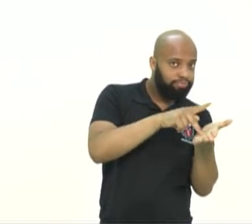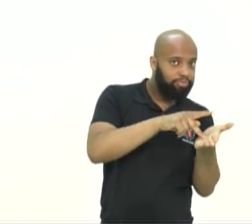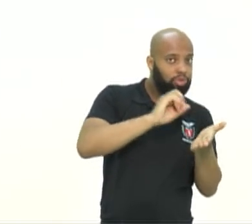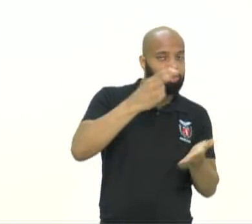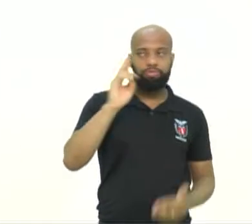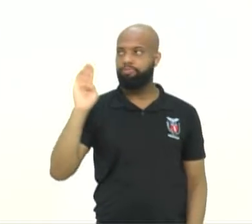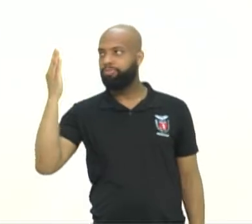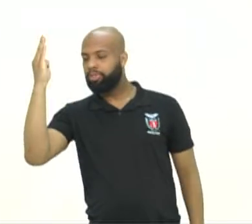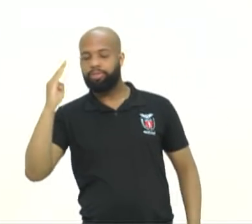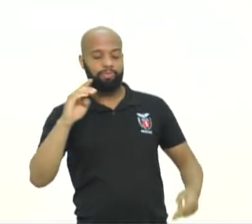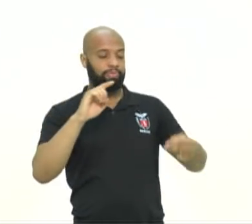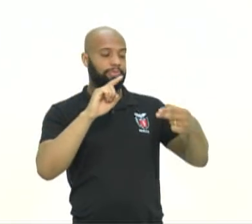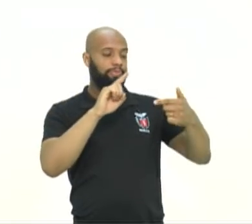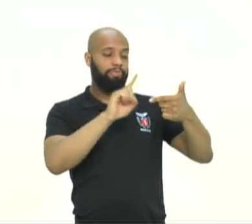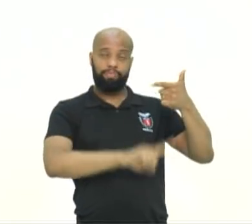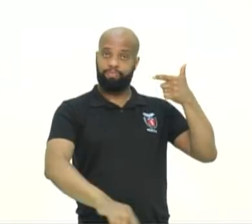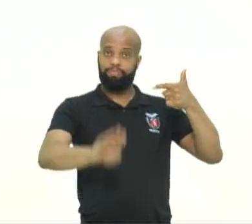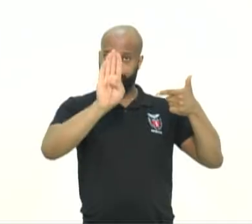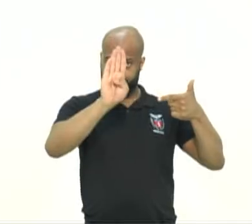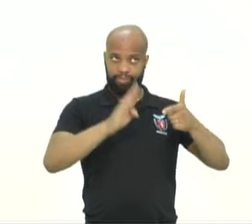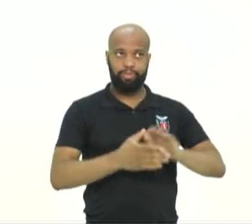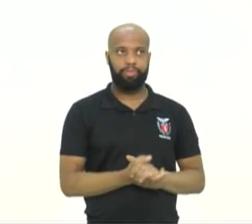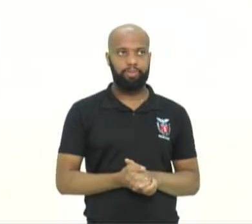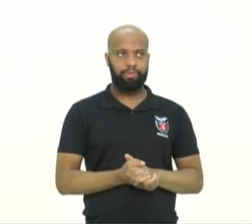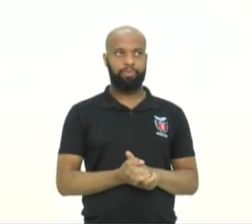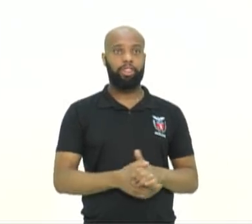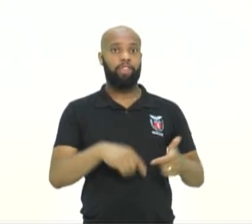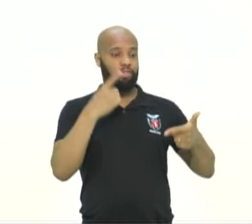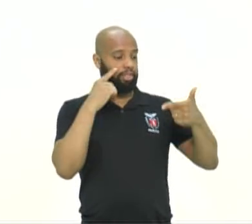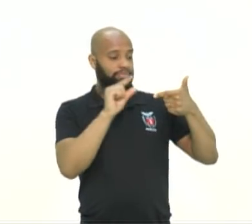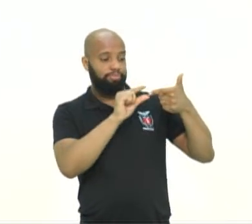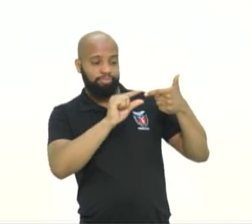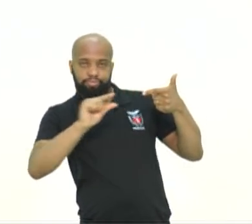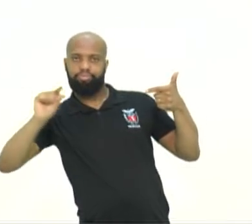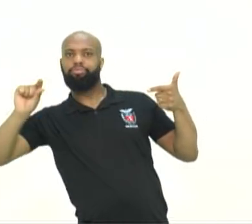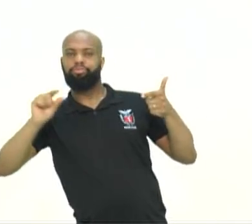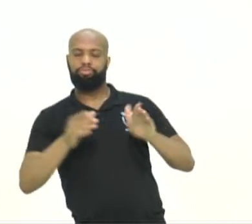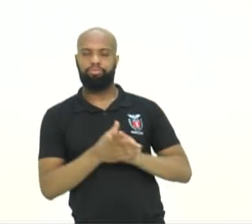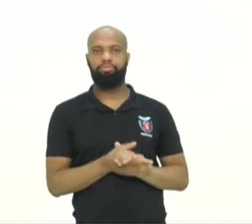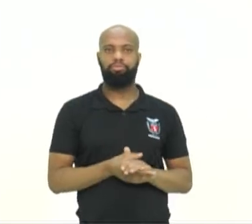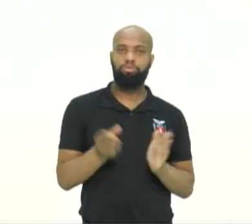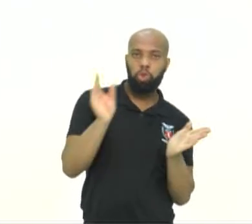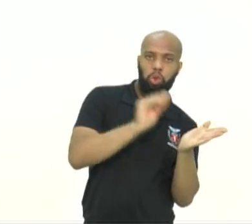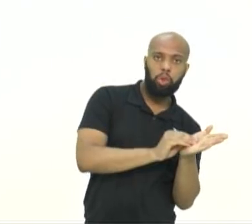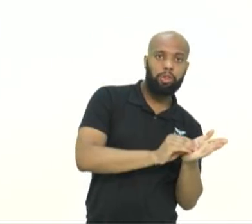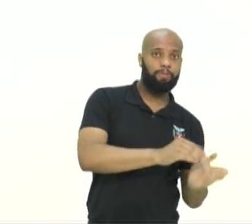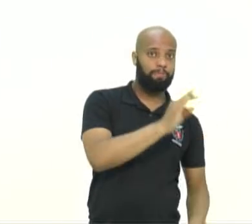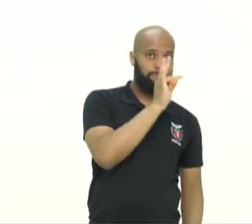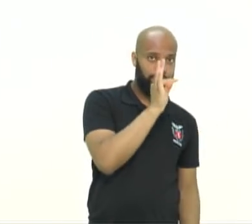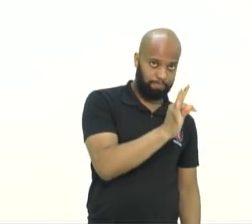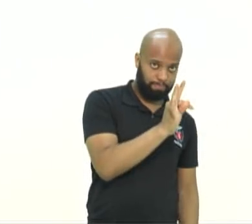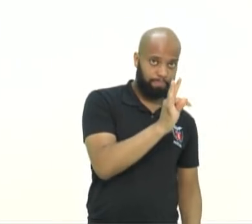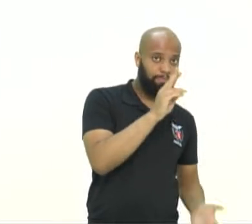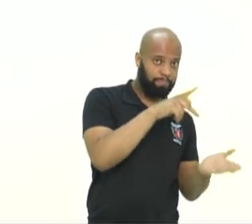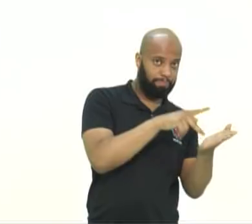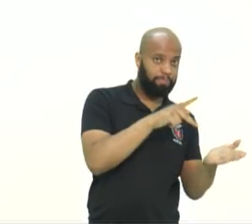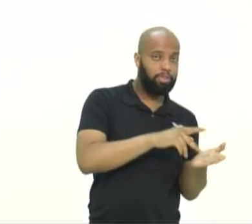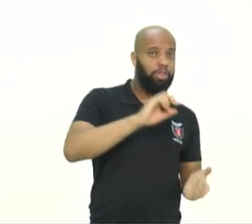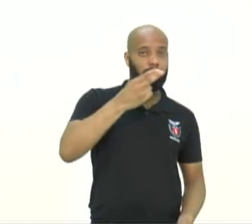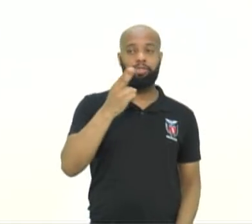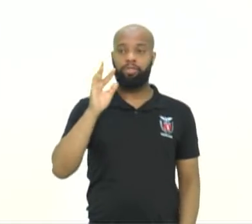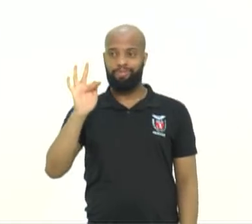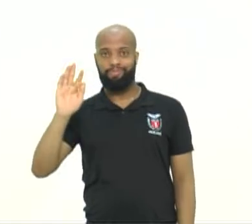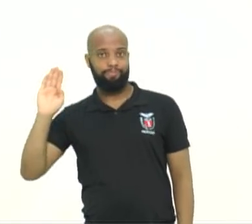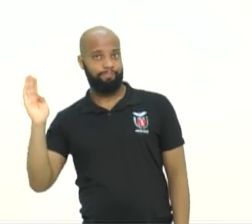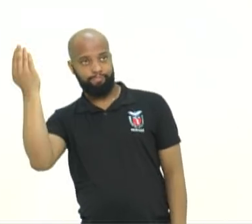acha? Letra B. Vicky Muniz is not only a painter, but a photographer